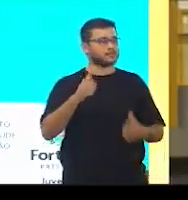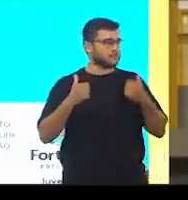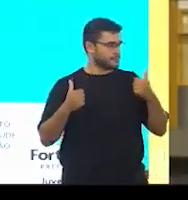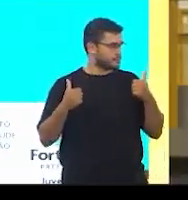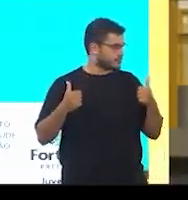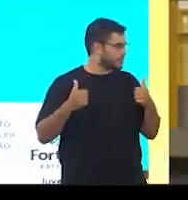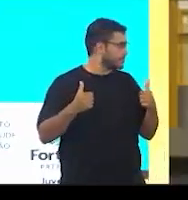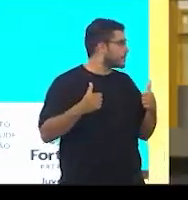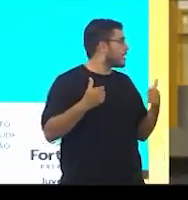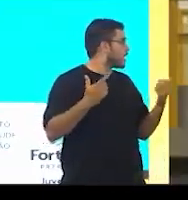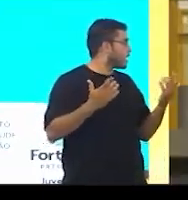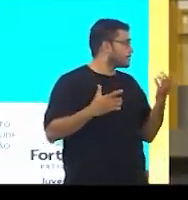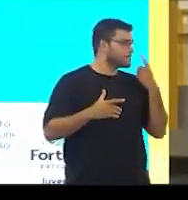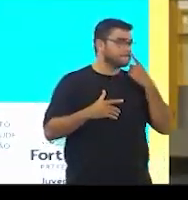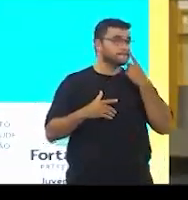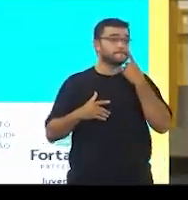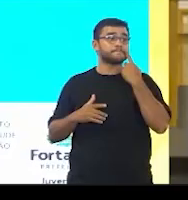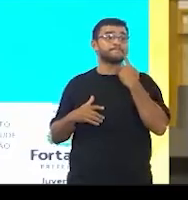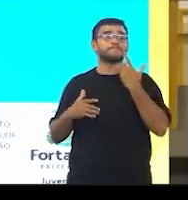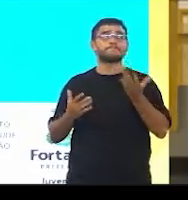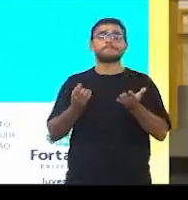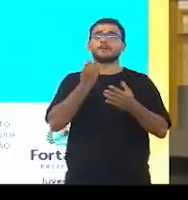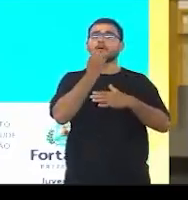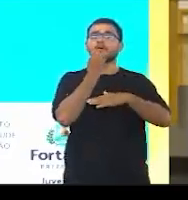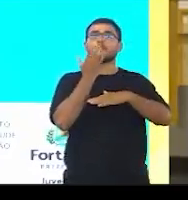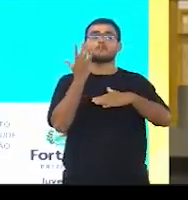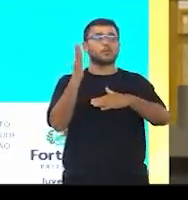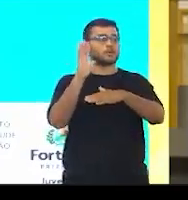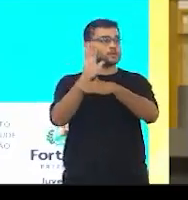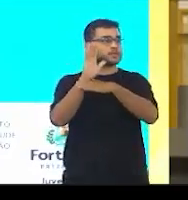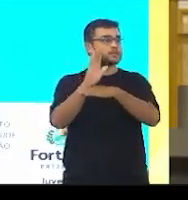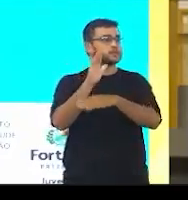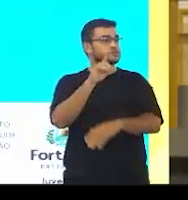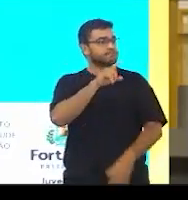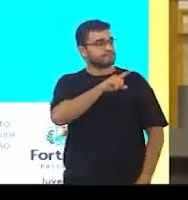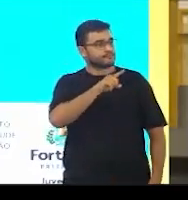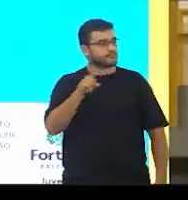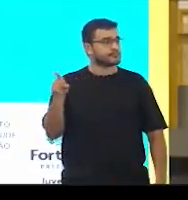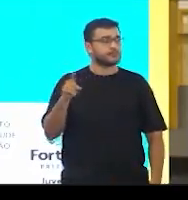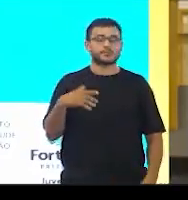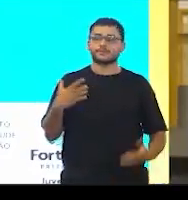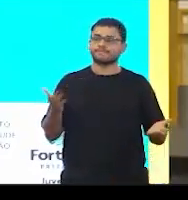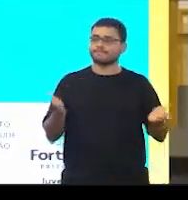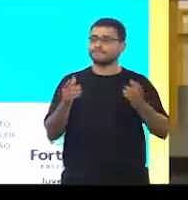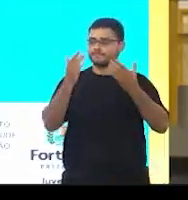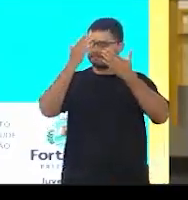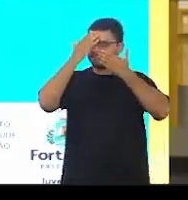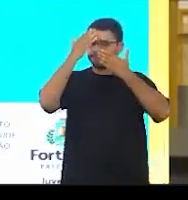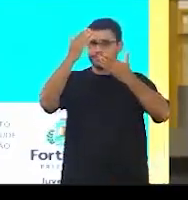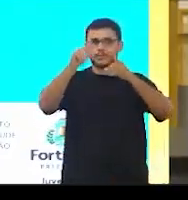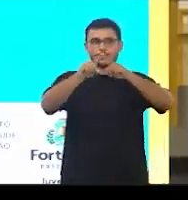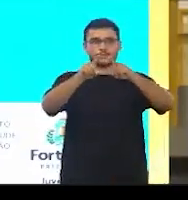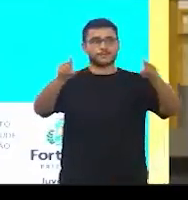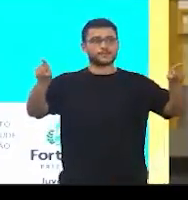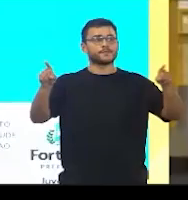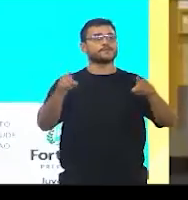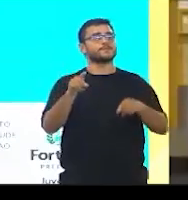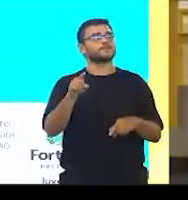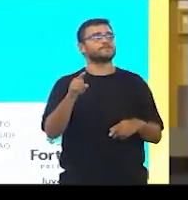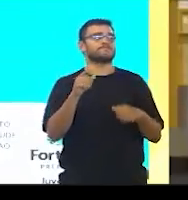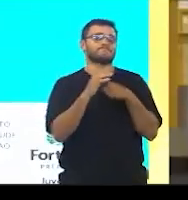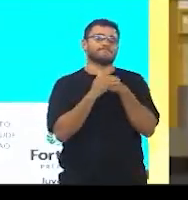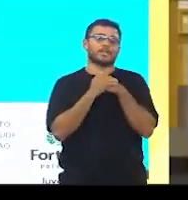Aê, agora sim. Boa tarde, bem caloroso. Muito obrigado por esse carinho inicial aí de vocês, tá